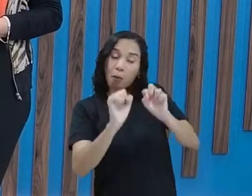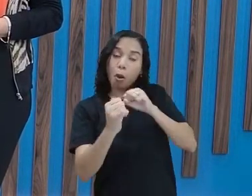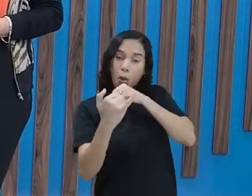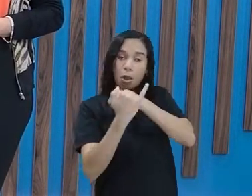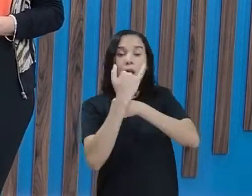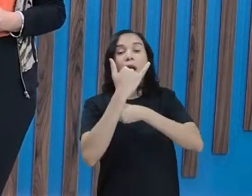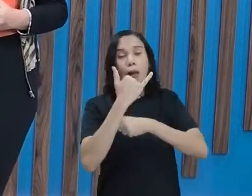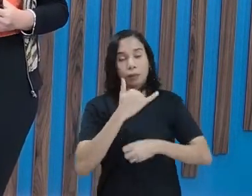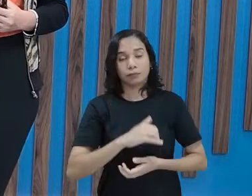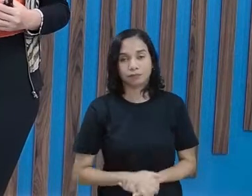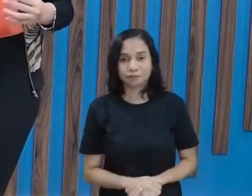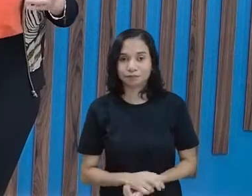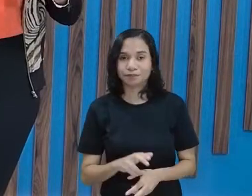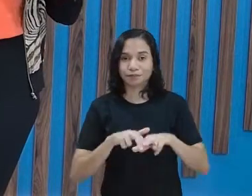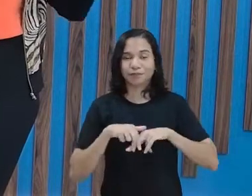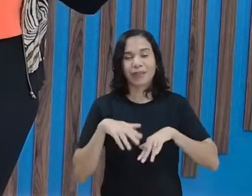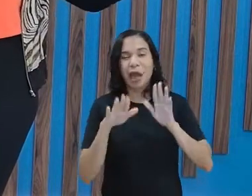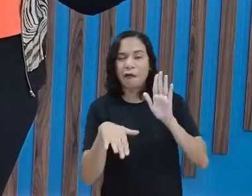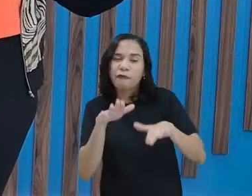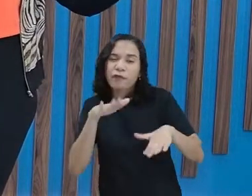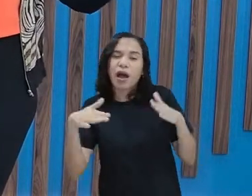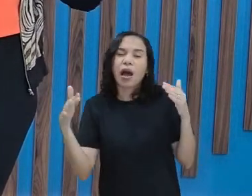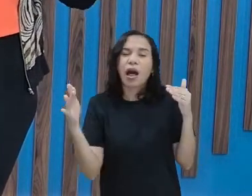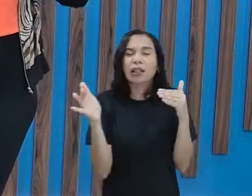assim? Às vezes até